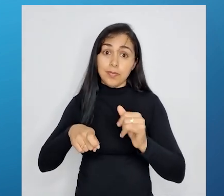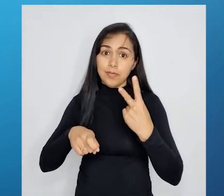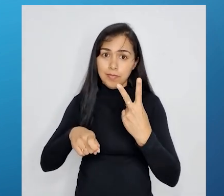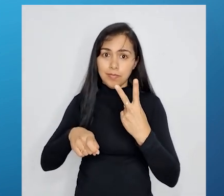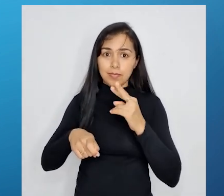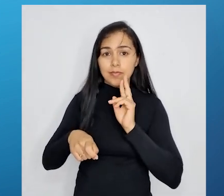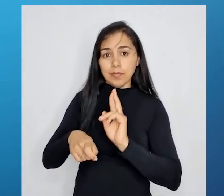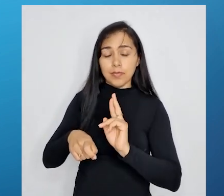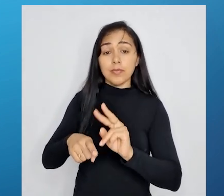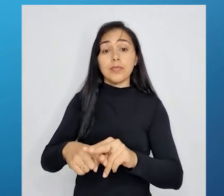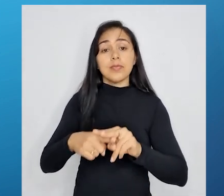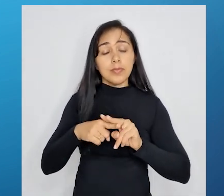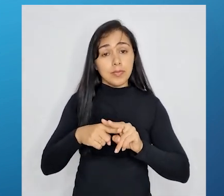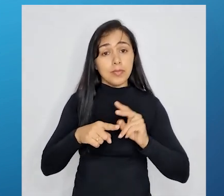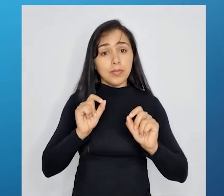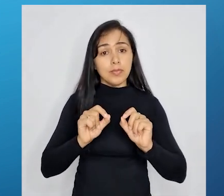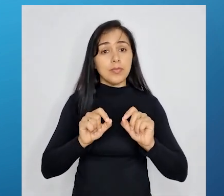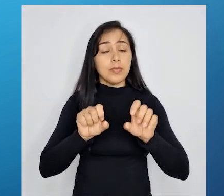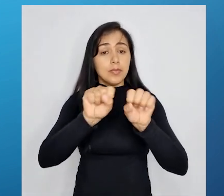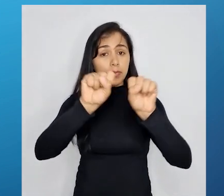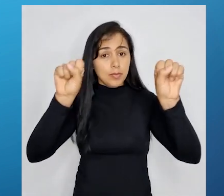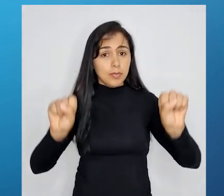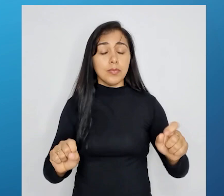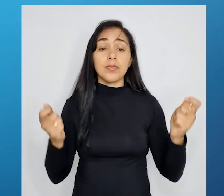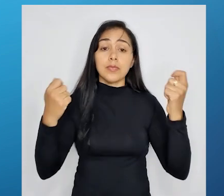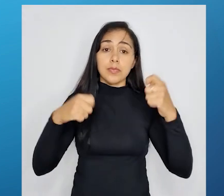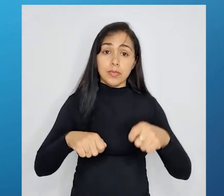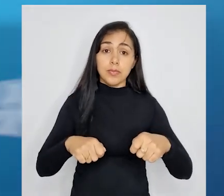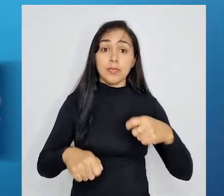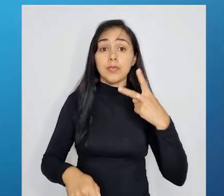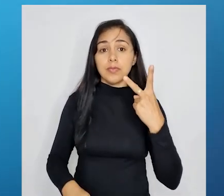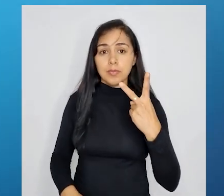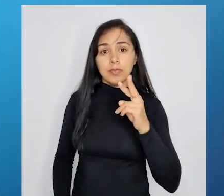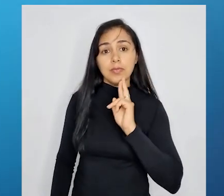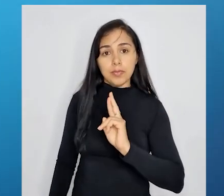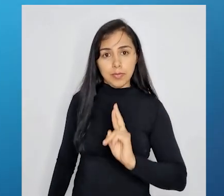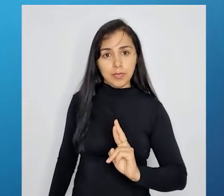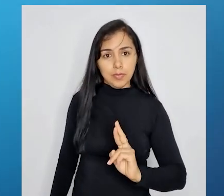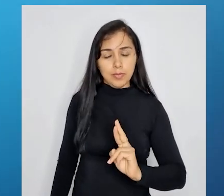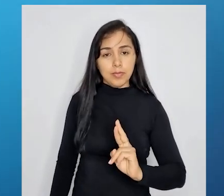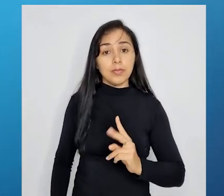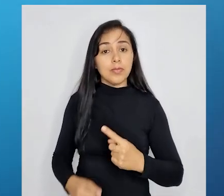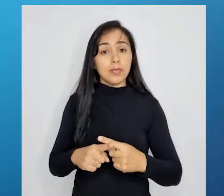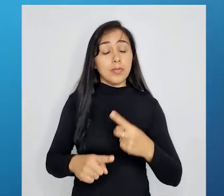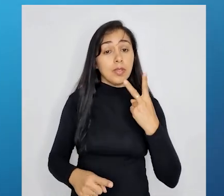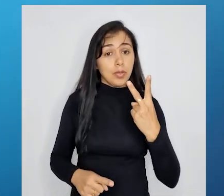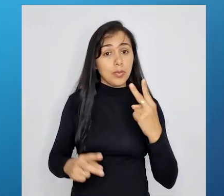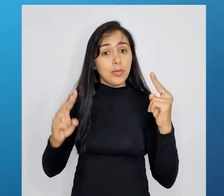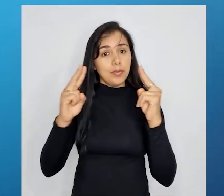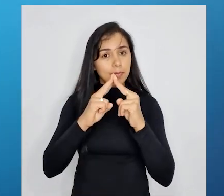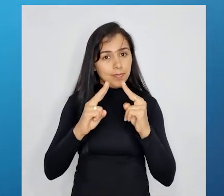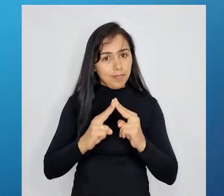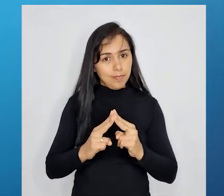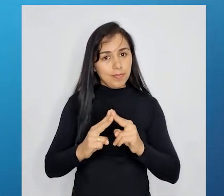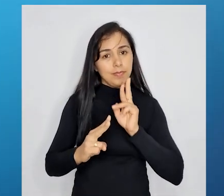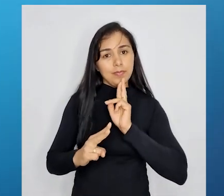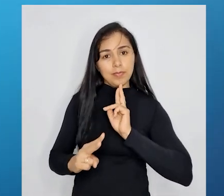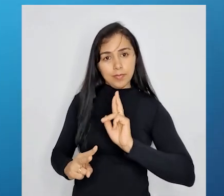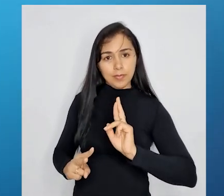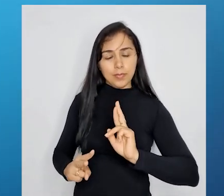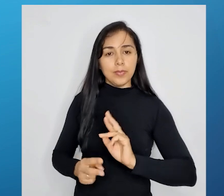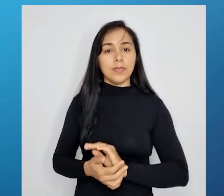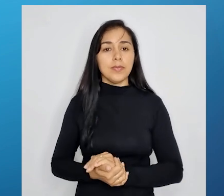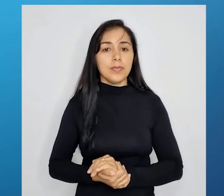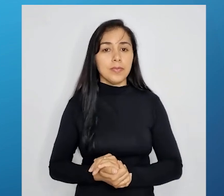por isso que nesse caso o sistema permitiu dois pares de solução, né? Geometricamente nós conseguimos ver isso.